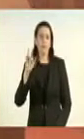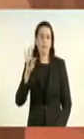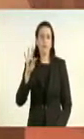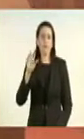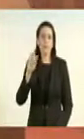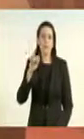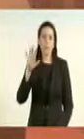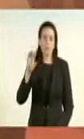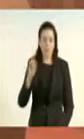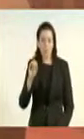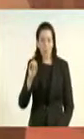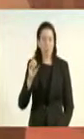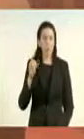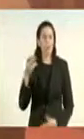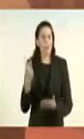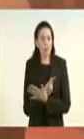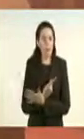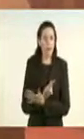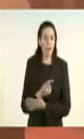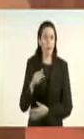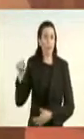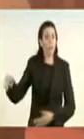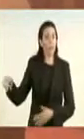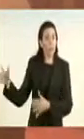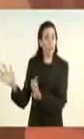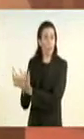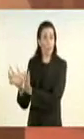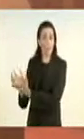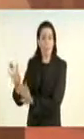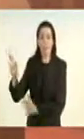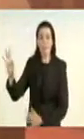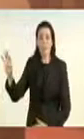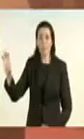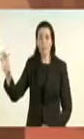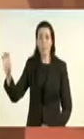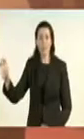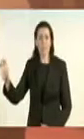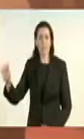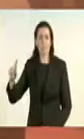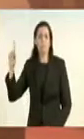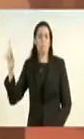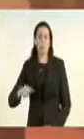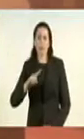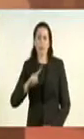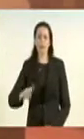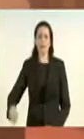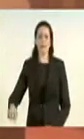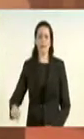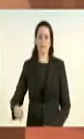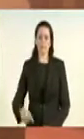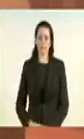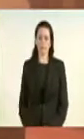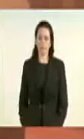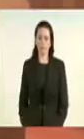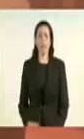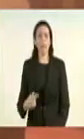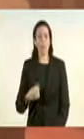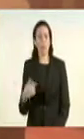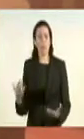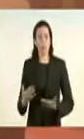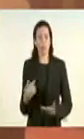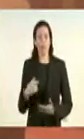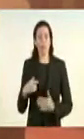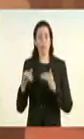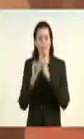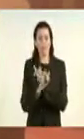porque assim determina as atribuições regimentais e da lei orgânica do Tribunal de Contas. E o que eu quero dizer a Vossa Excelência, eu vou